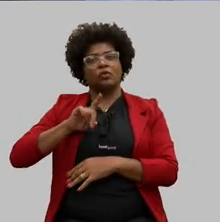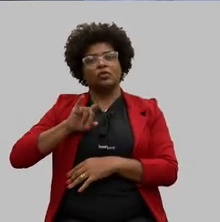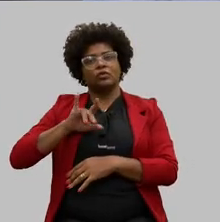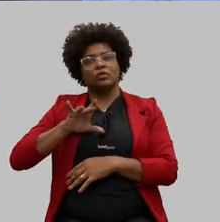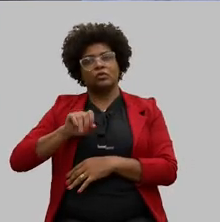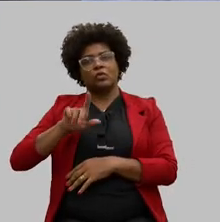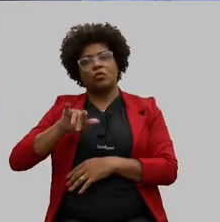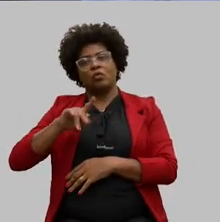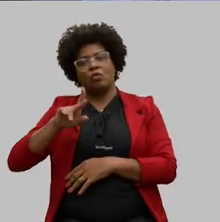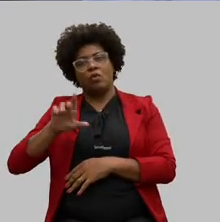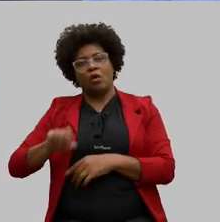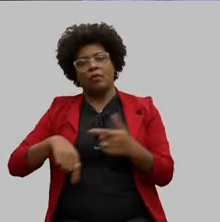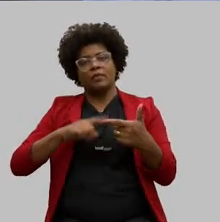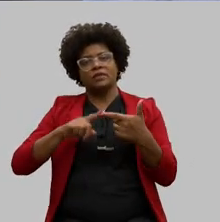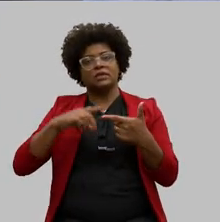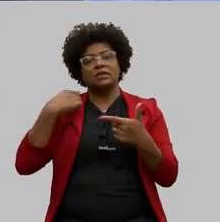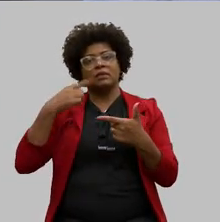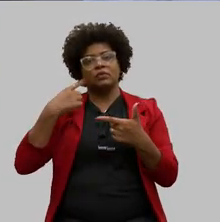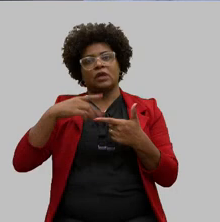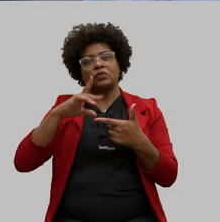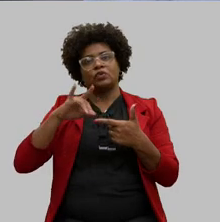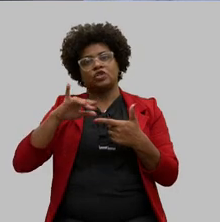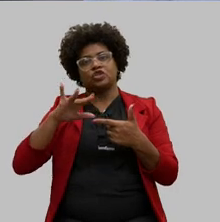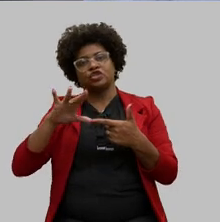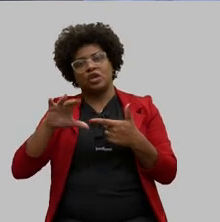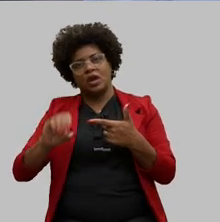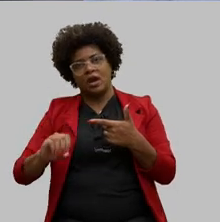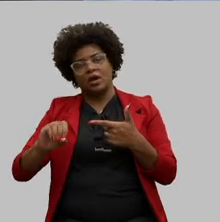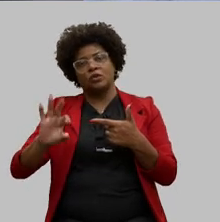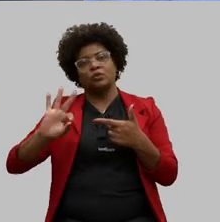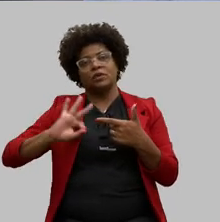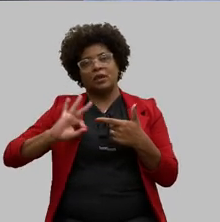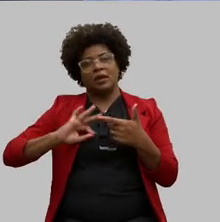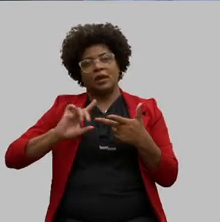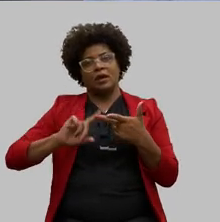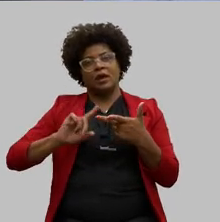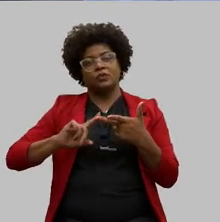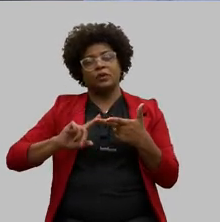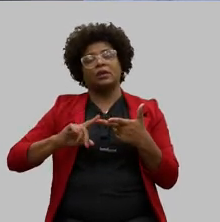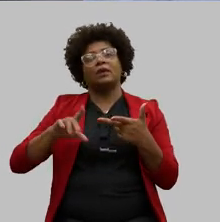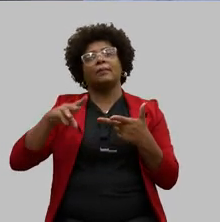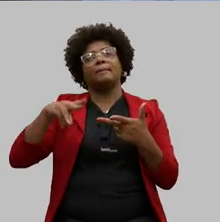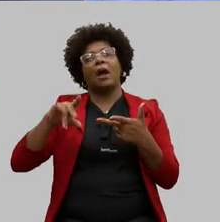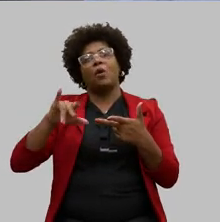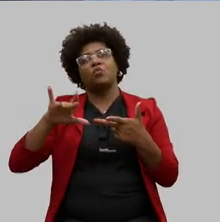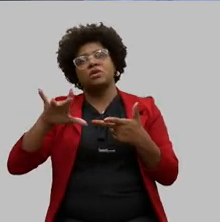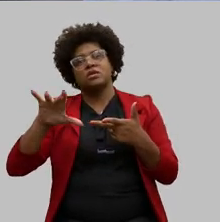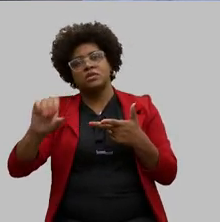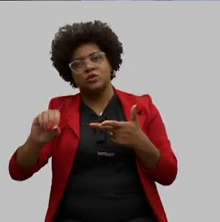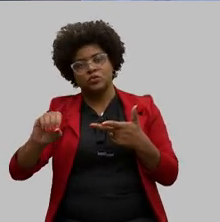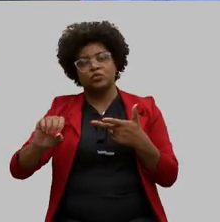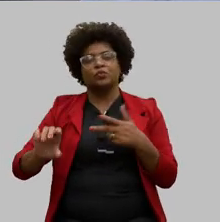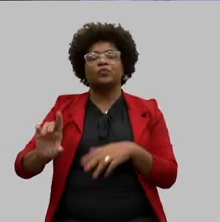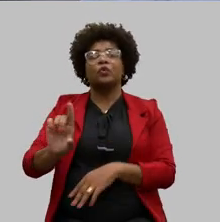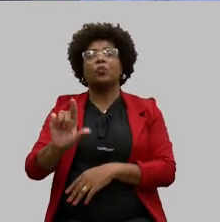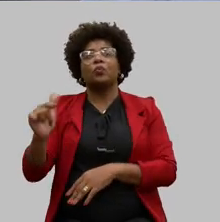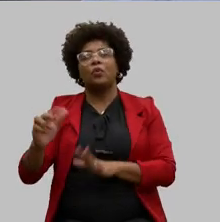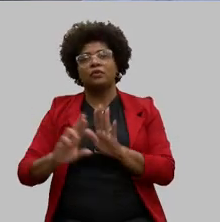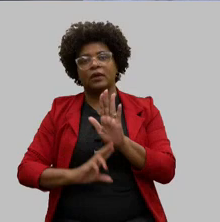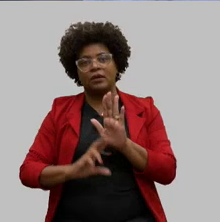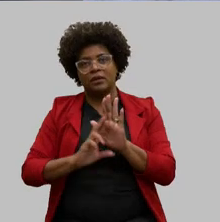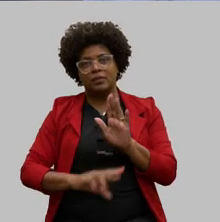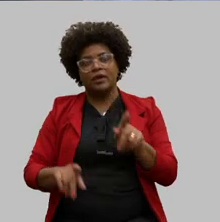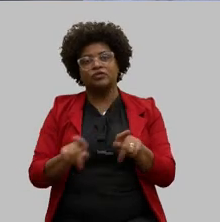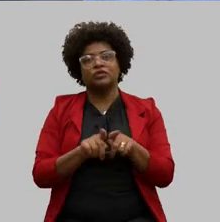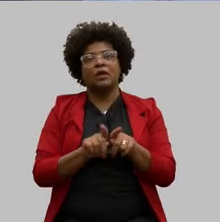Cristiano Xavier delegado e deputado Dr Maurício outro requerimento excelentíssimo senhor presidente da Comissão